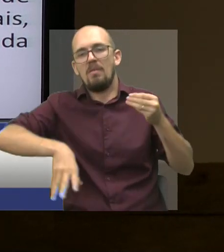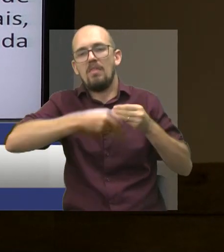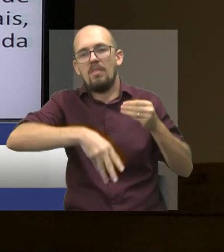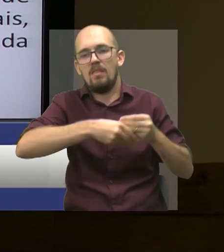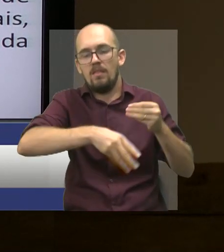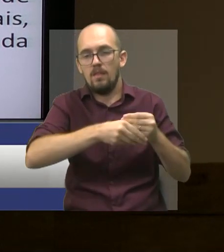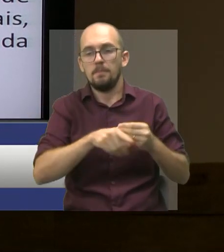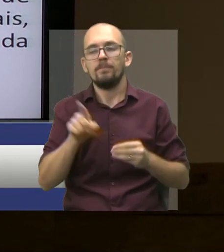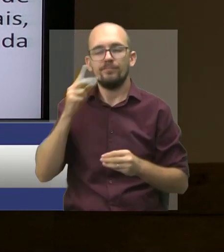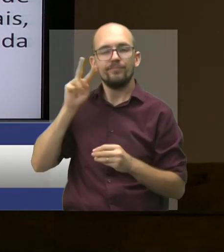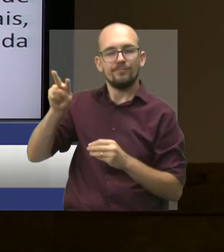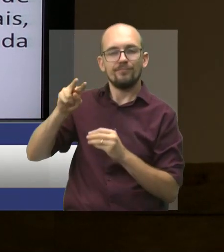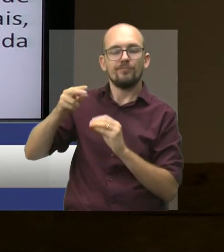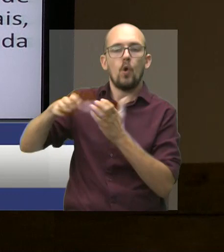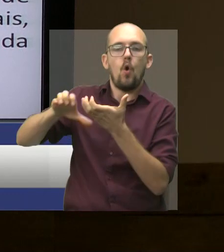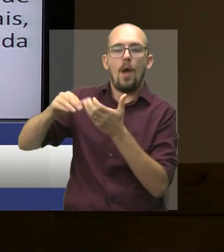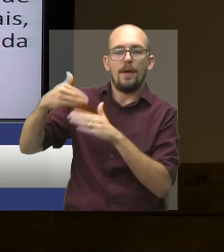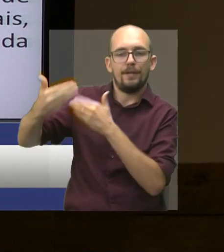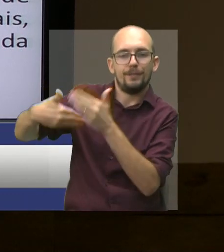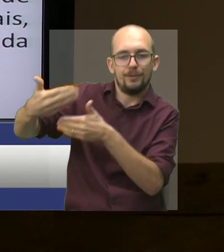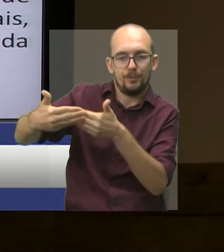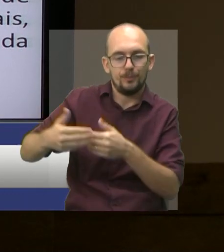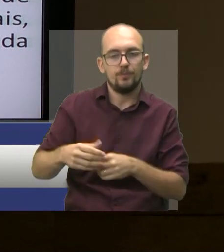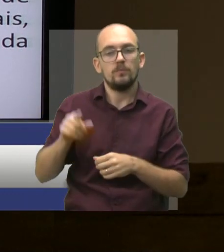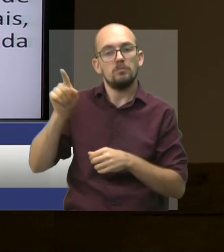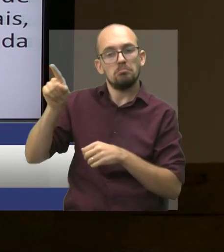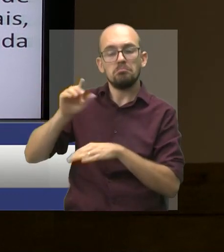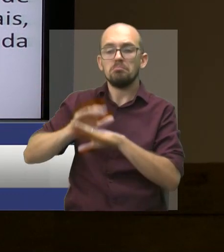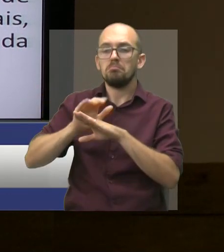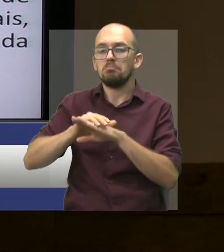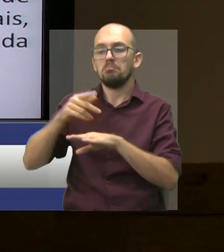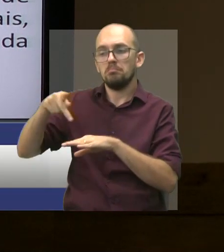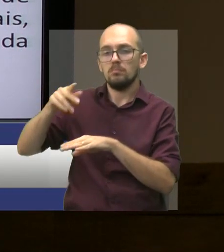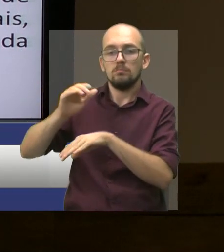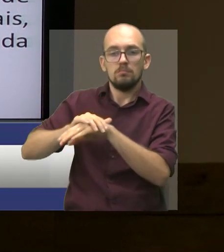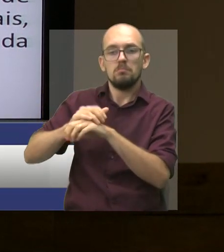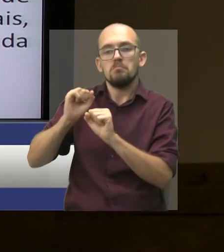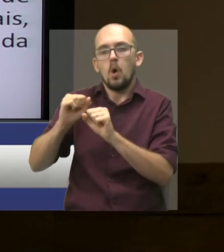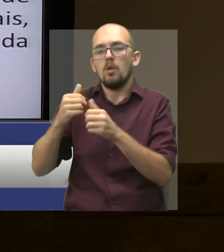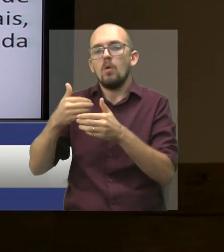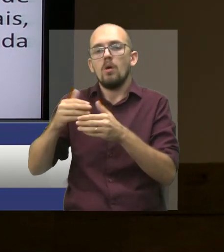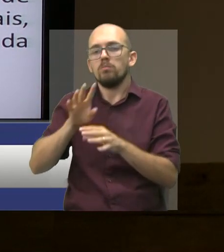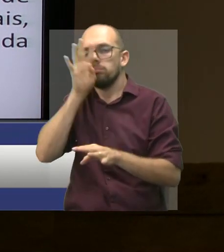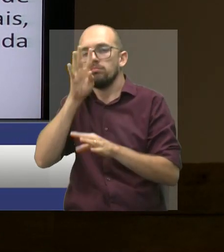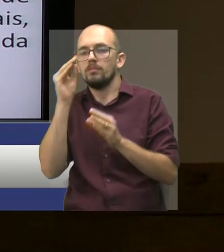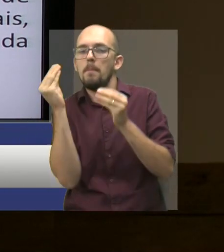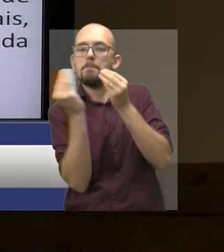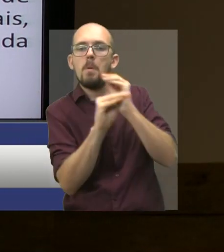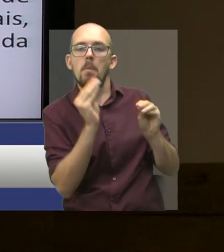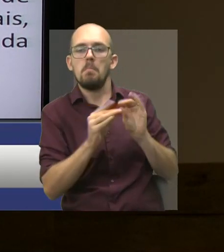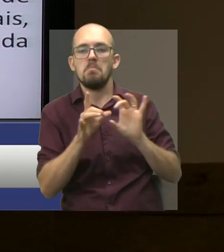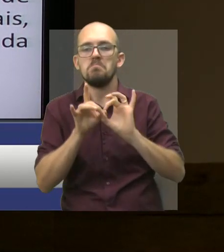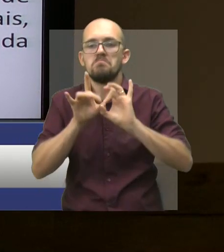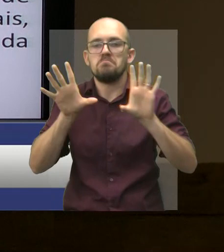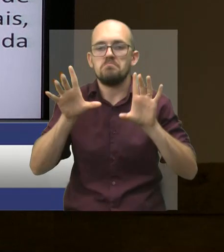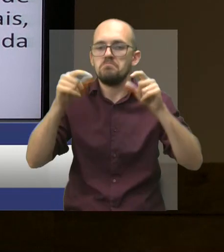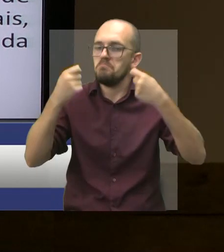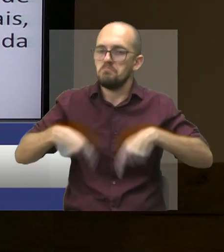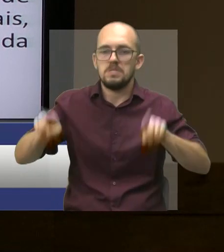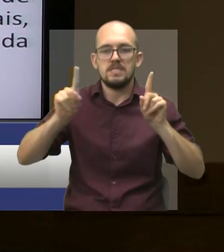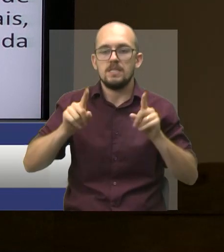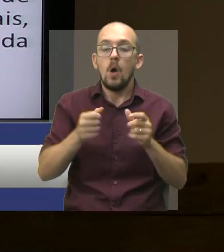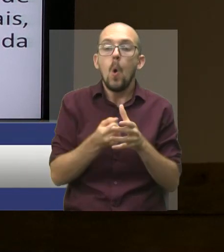transferindo qualquer alteração que venha a ser feita nesses benefícios para uma lei complementar, que ela tem um